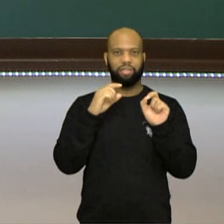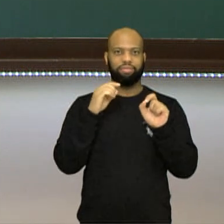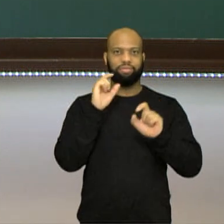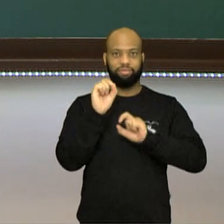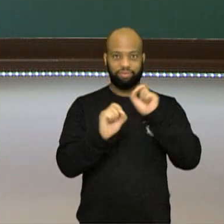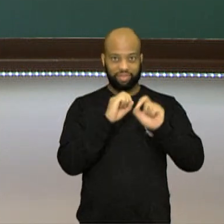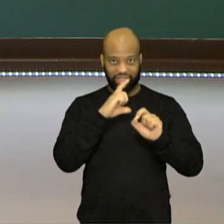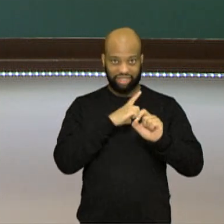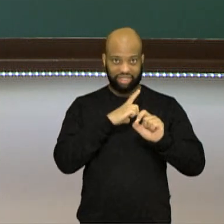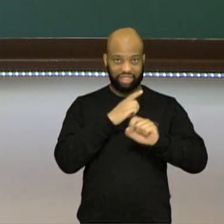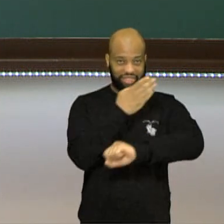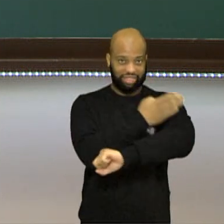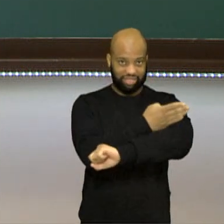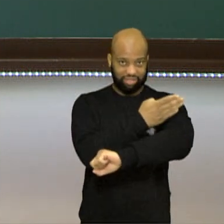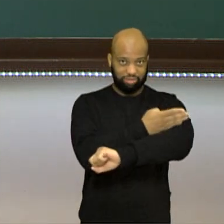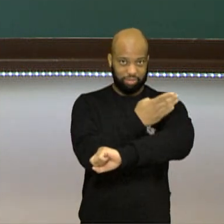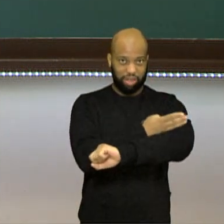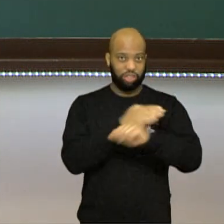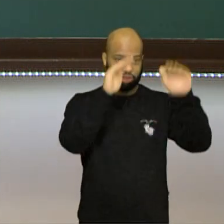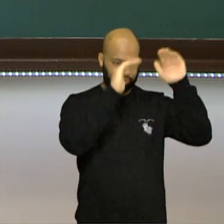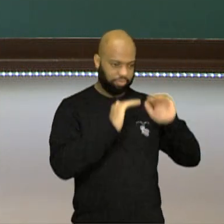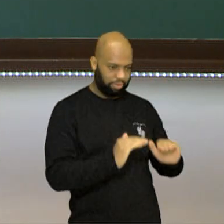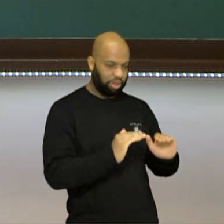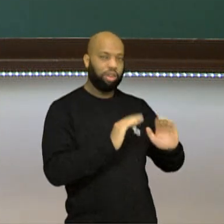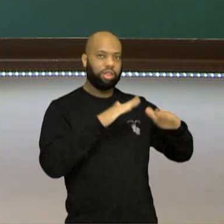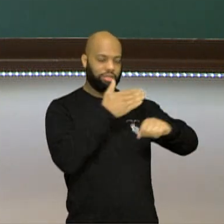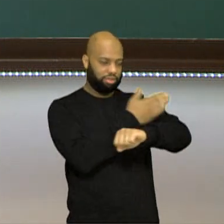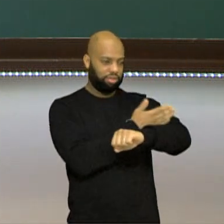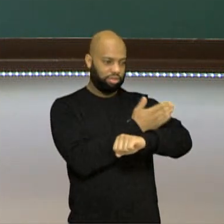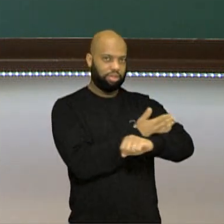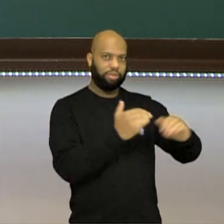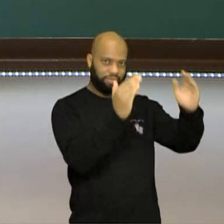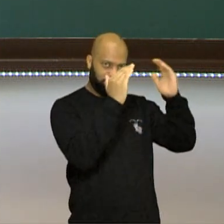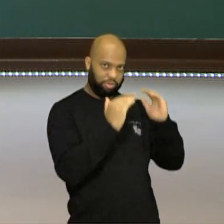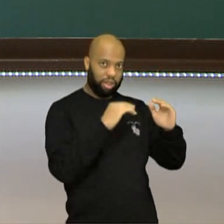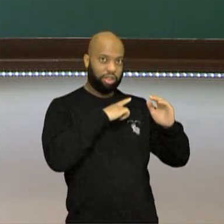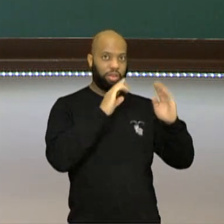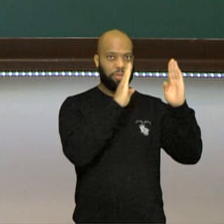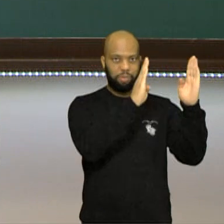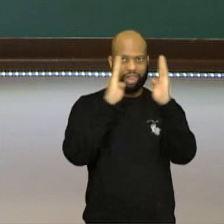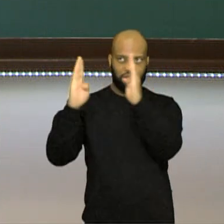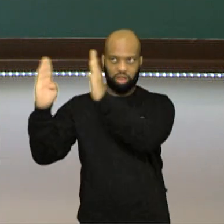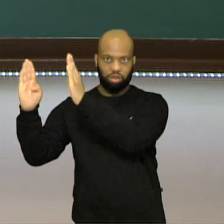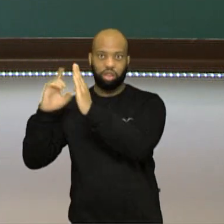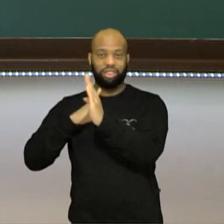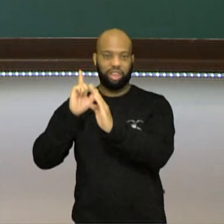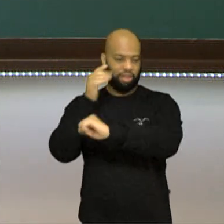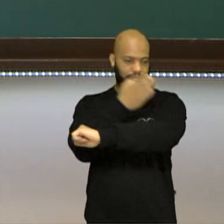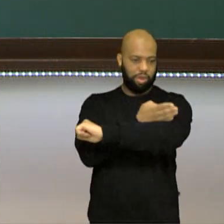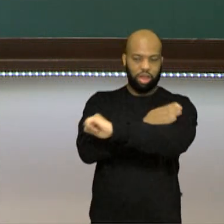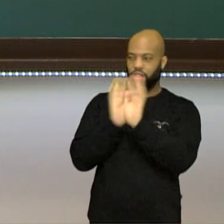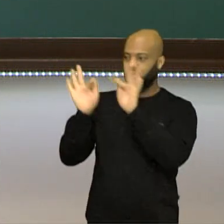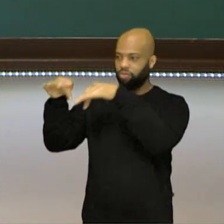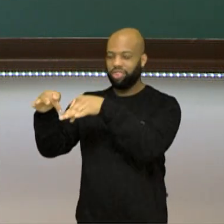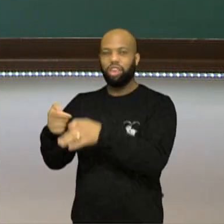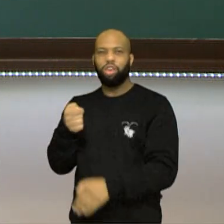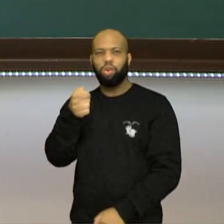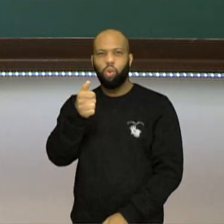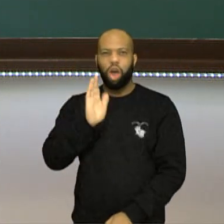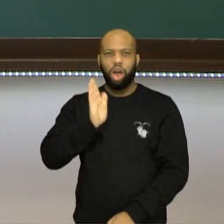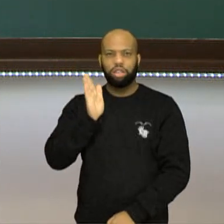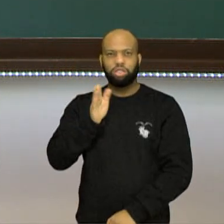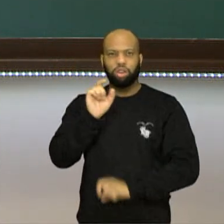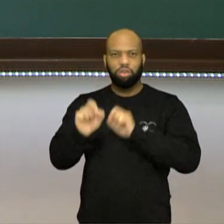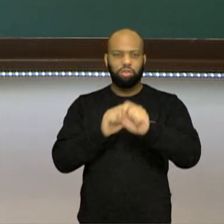média, baixa idade média, pessoal. E a baixa idade média, ela acontece lá no fim da Idade Média, em que a gente está caminhando para